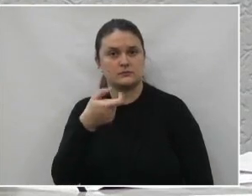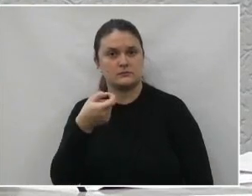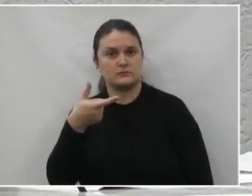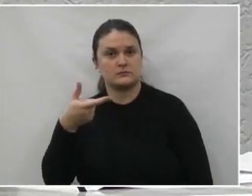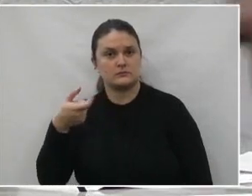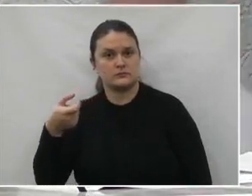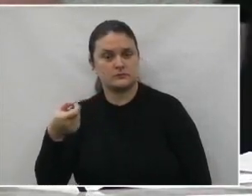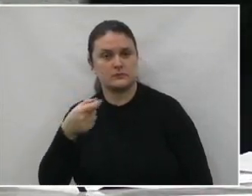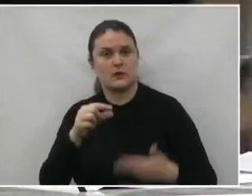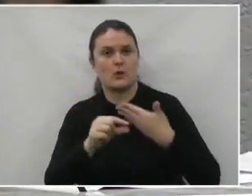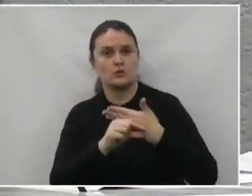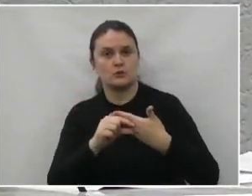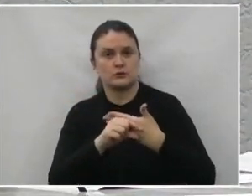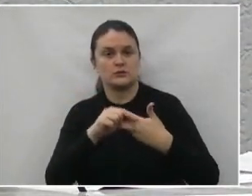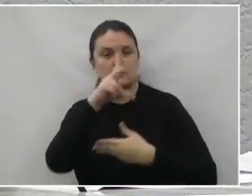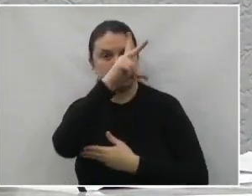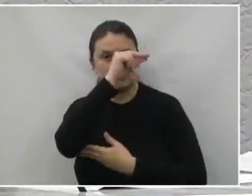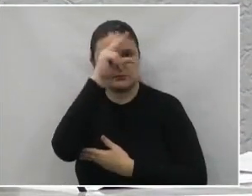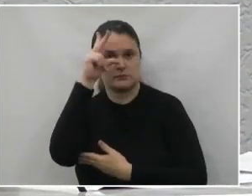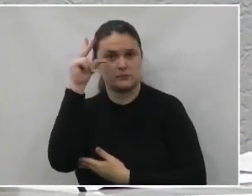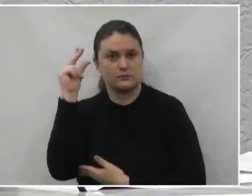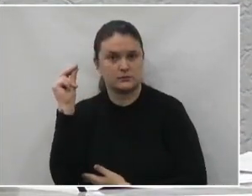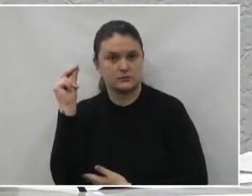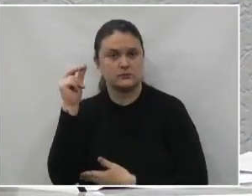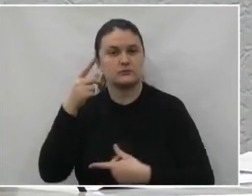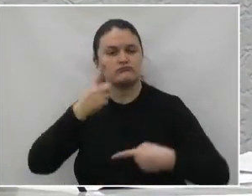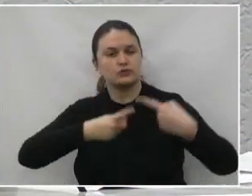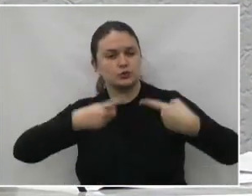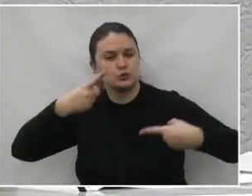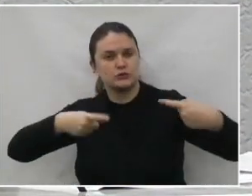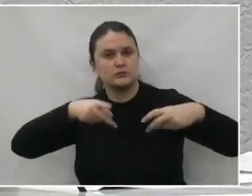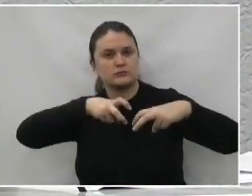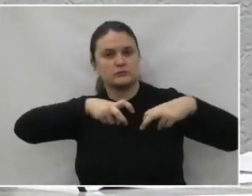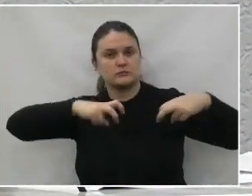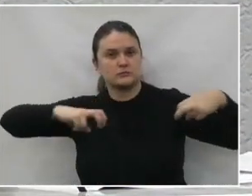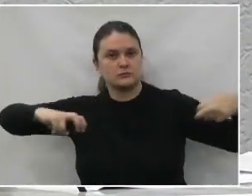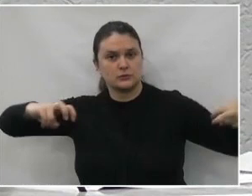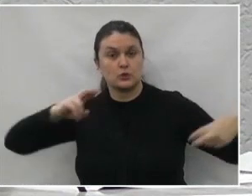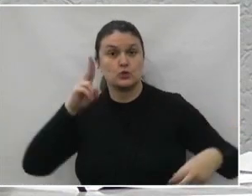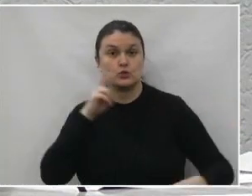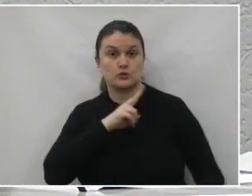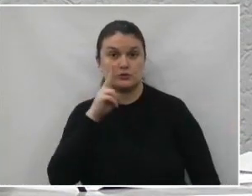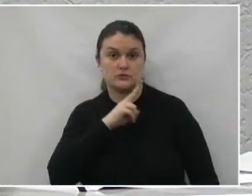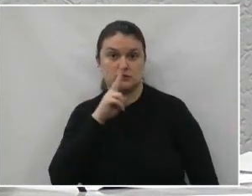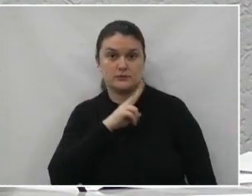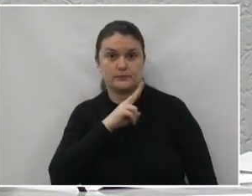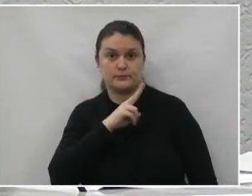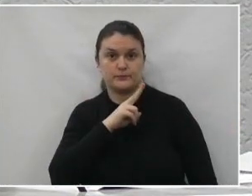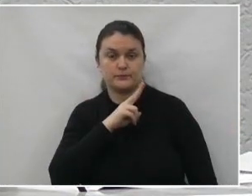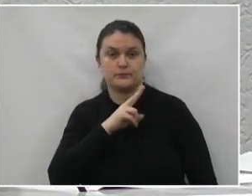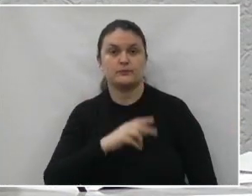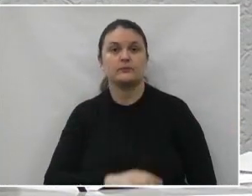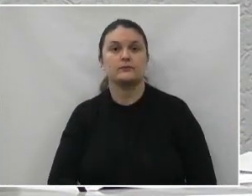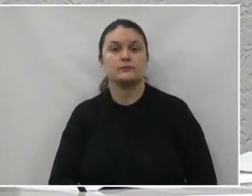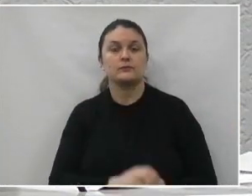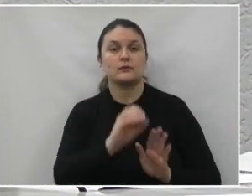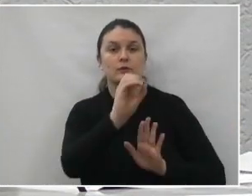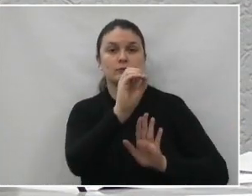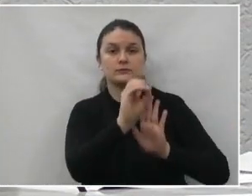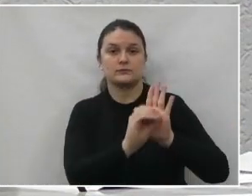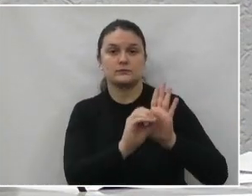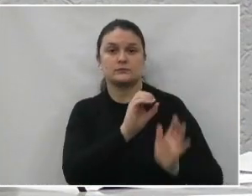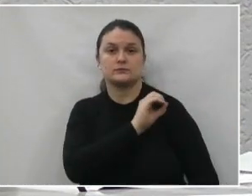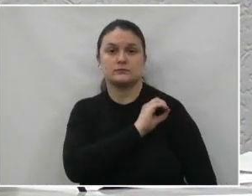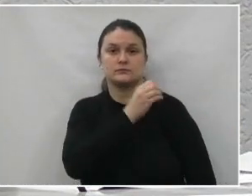27/2020, de autoria do Poder Executivo para apreciação do plenário em regime de urgência. Ofício de